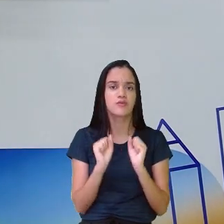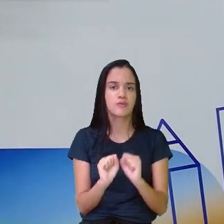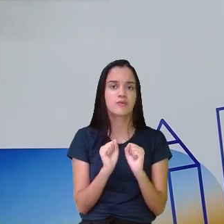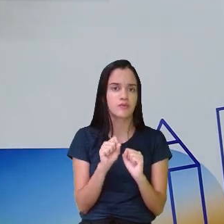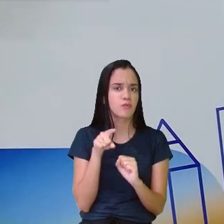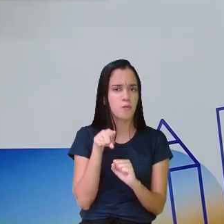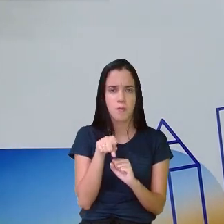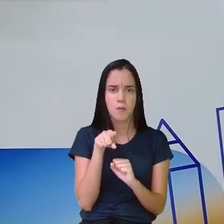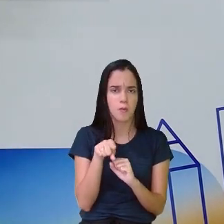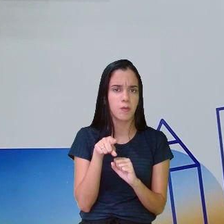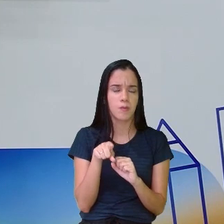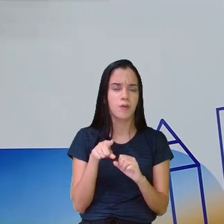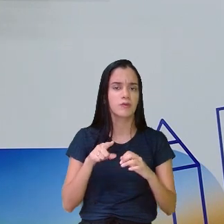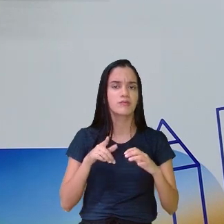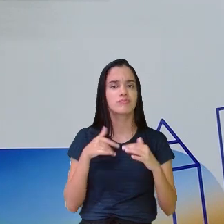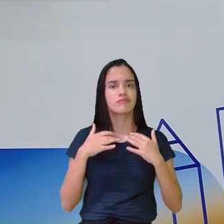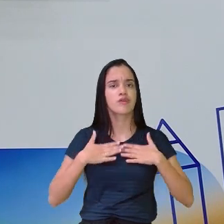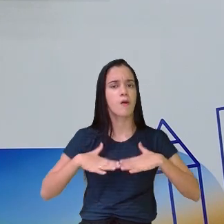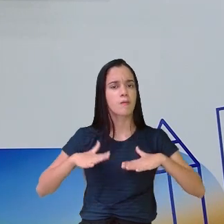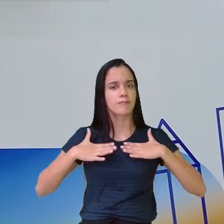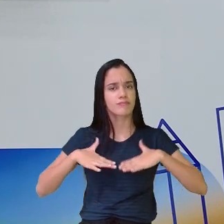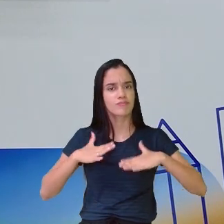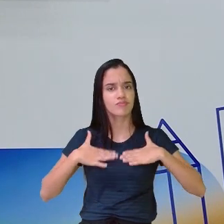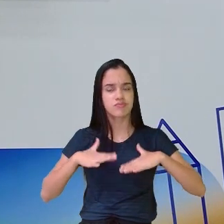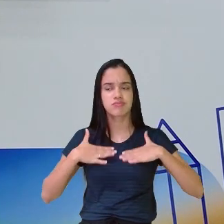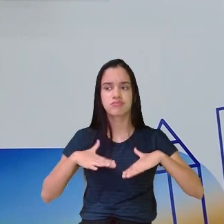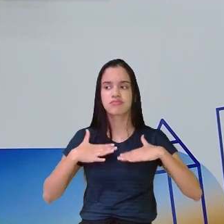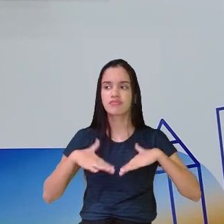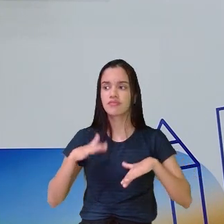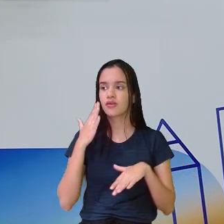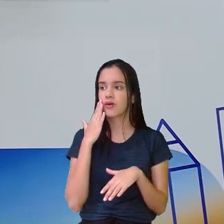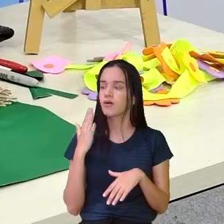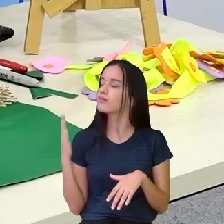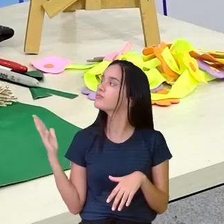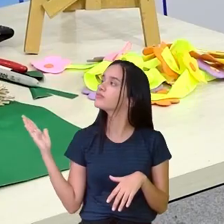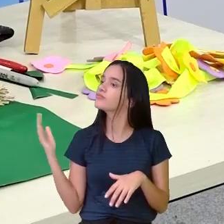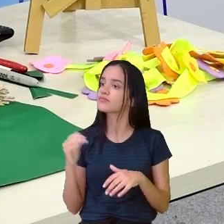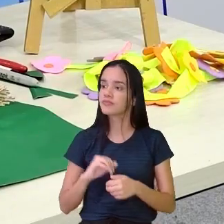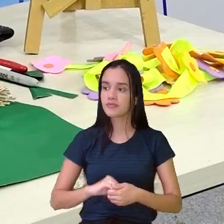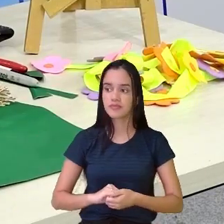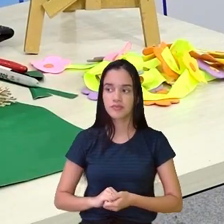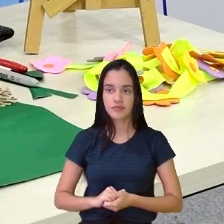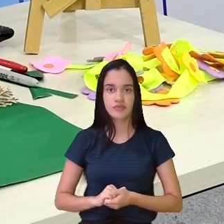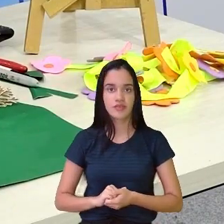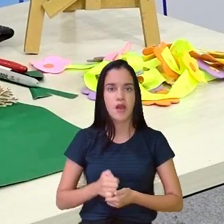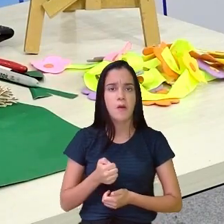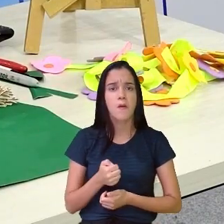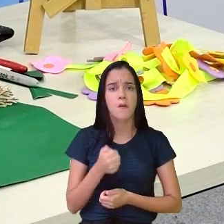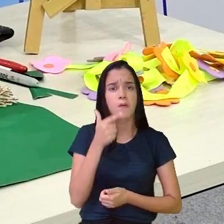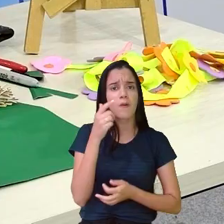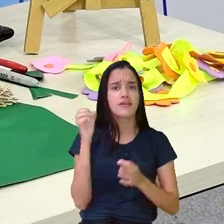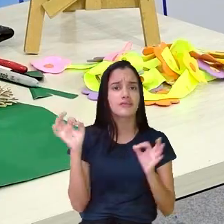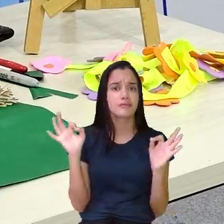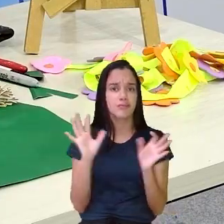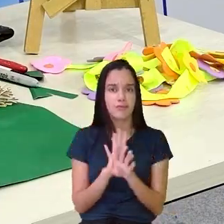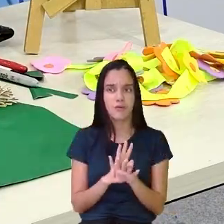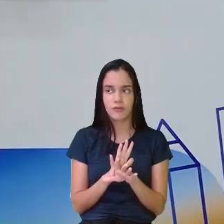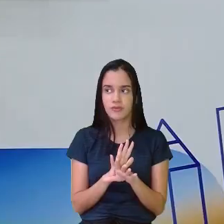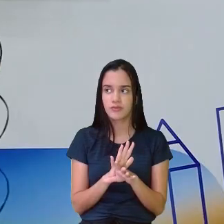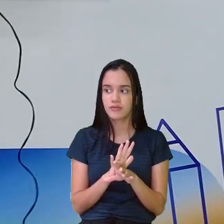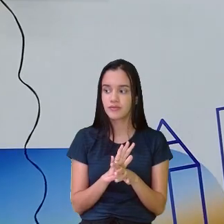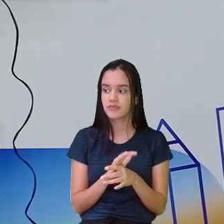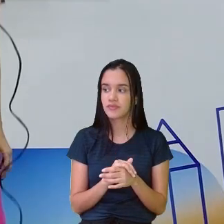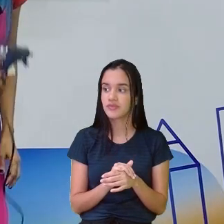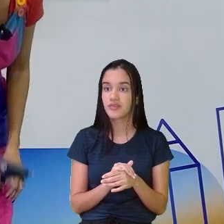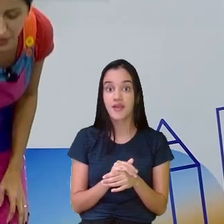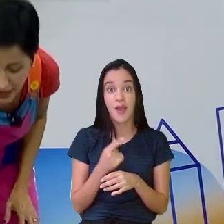trabalhar tranquilamente, tá? Então vou colocar aqui, ó. E tá quase pronta a nossa comadre